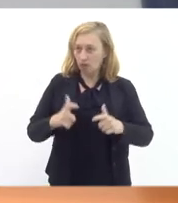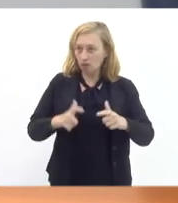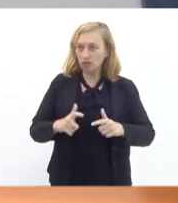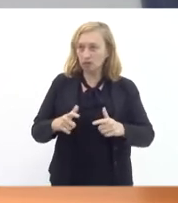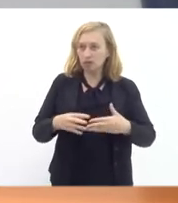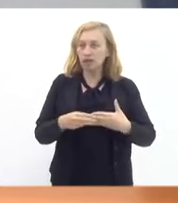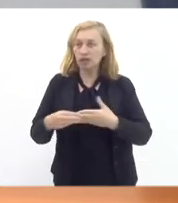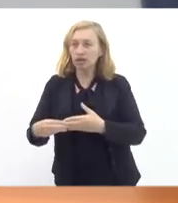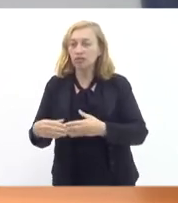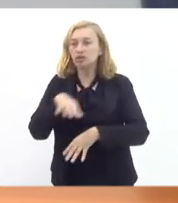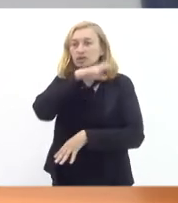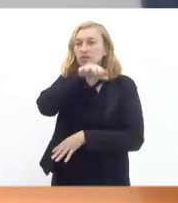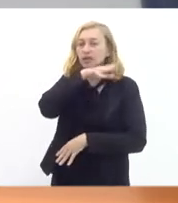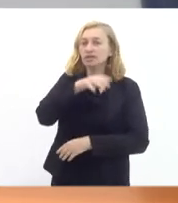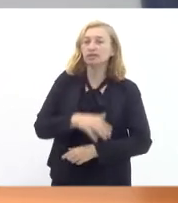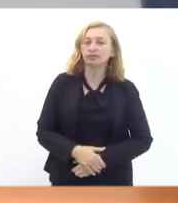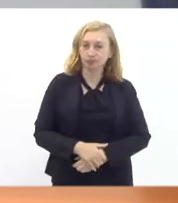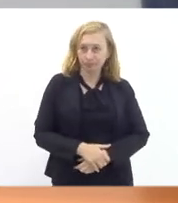Né?